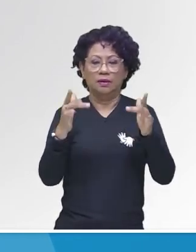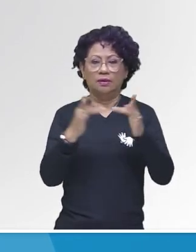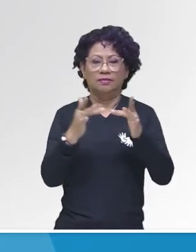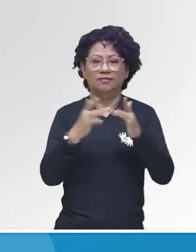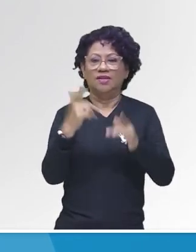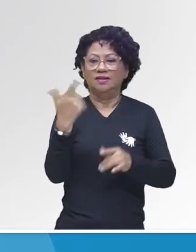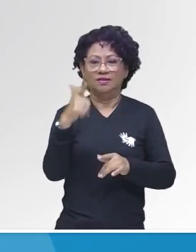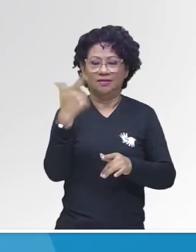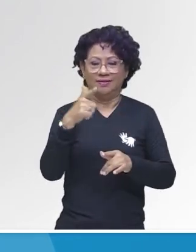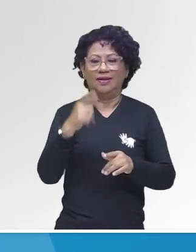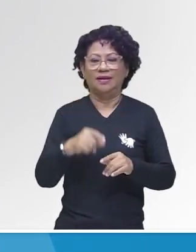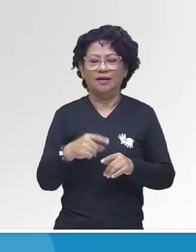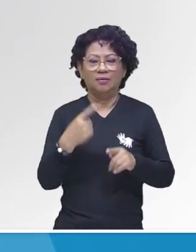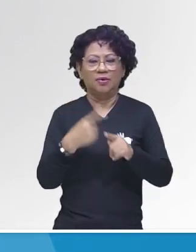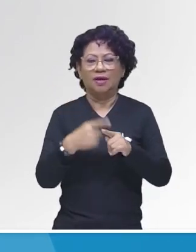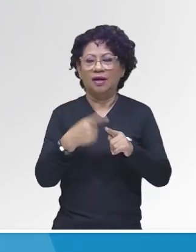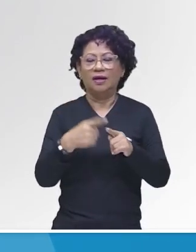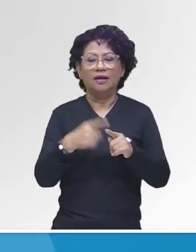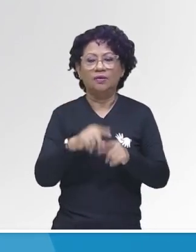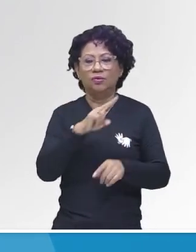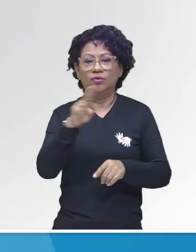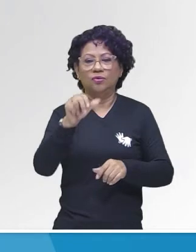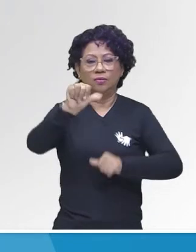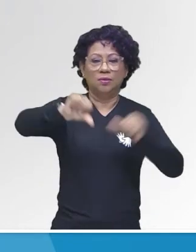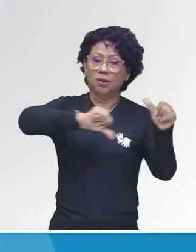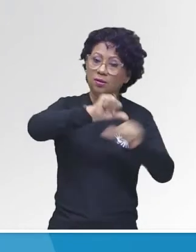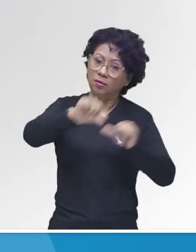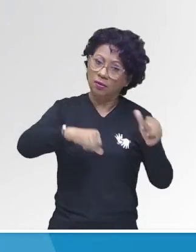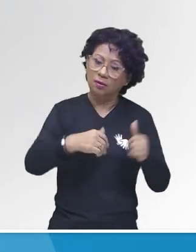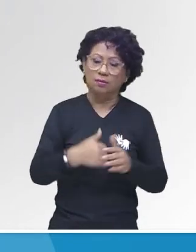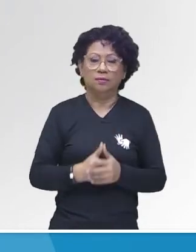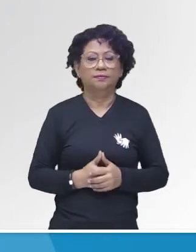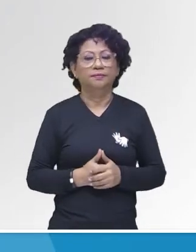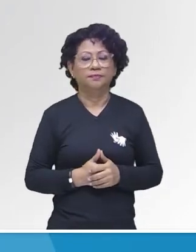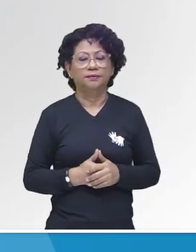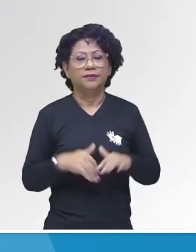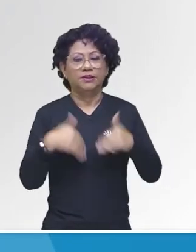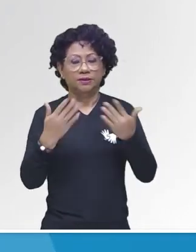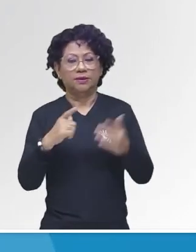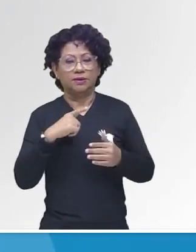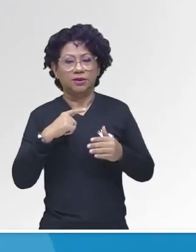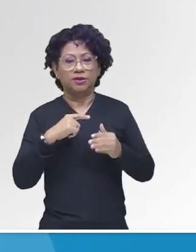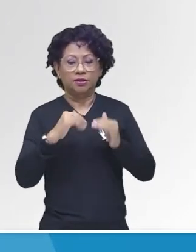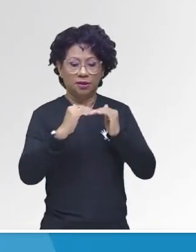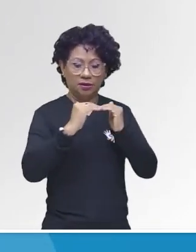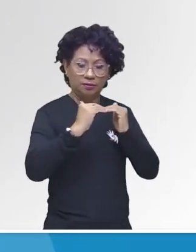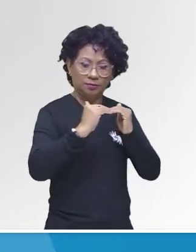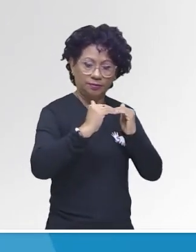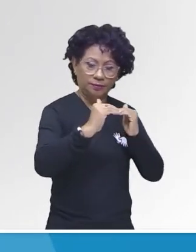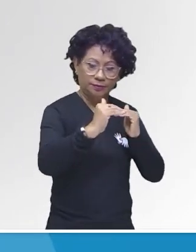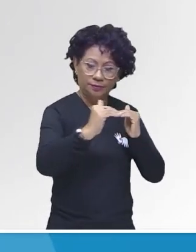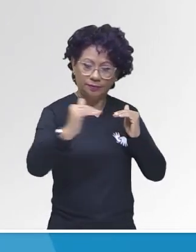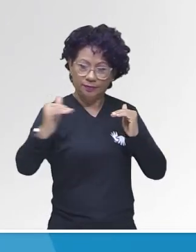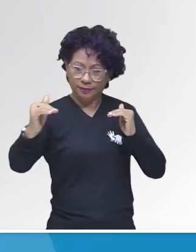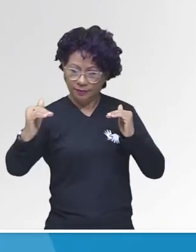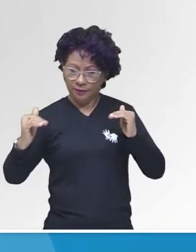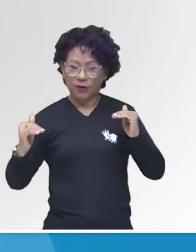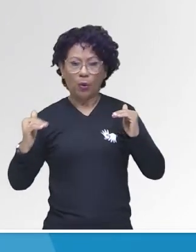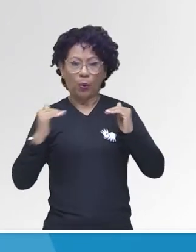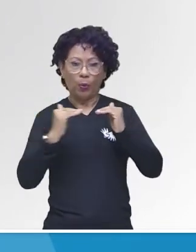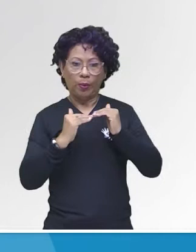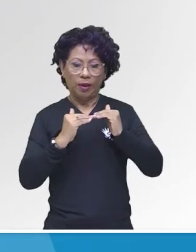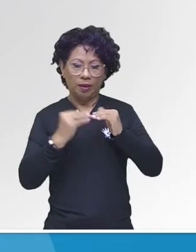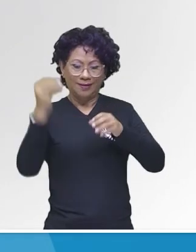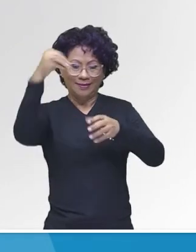cruzarem, elas deixam de ser paralelas, tá? Então nós temos aí novamente um plano alfa, tá? E temos aí um